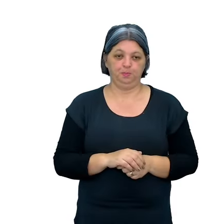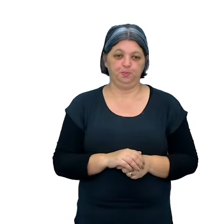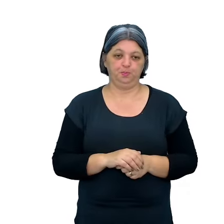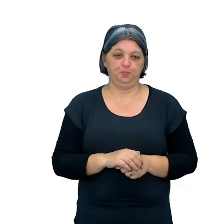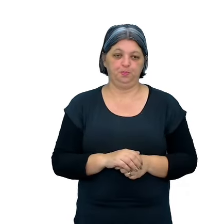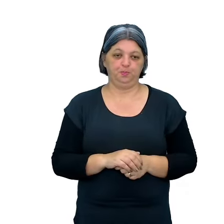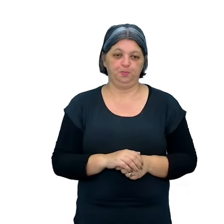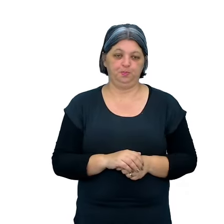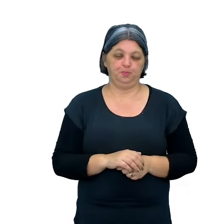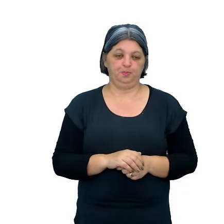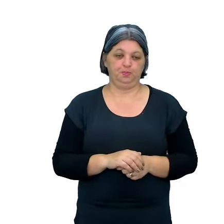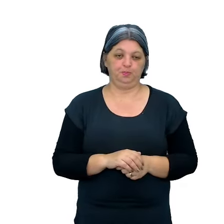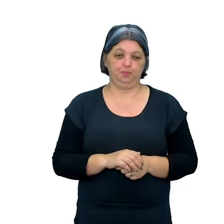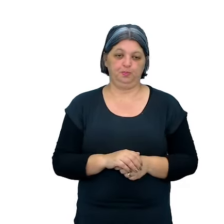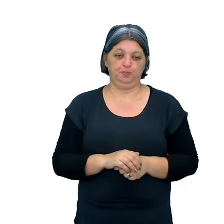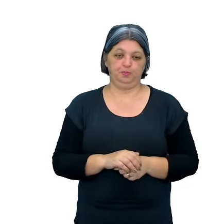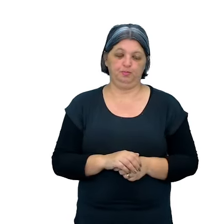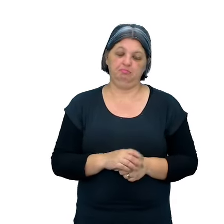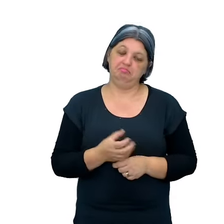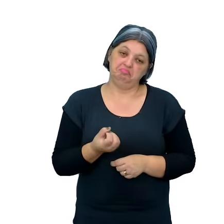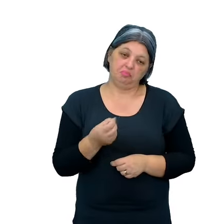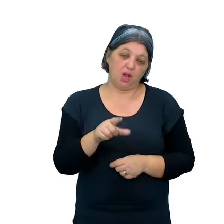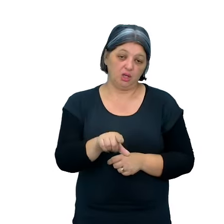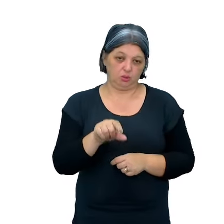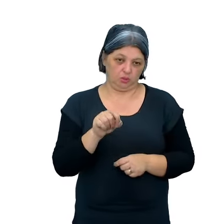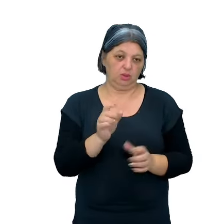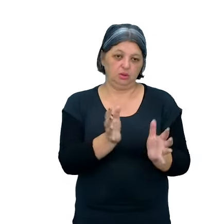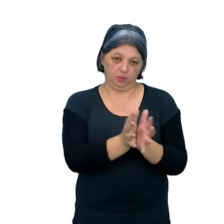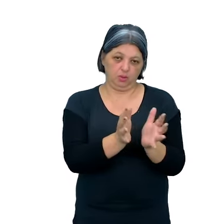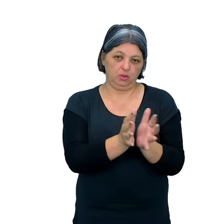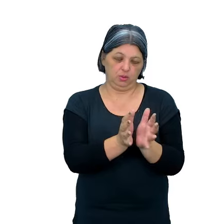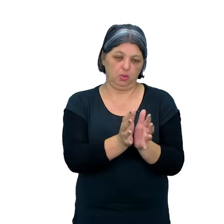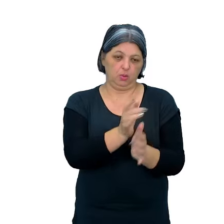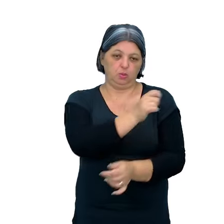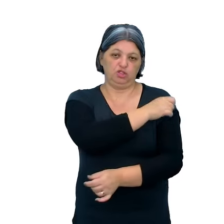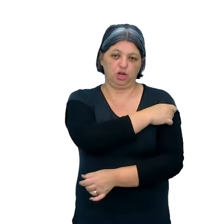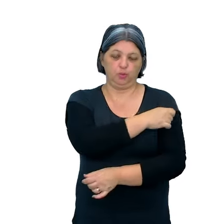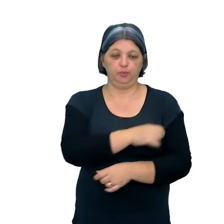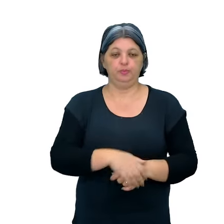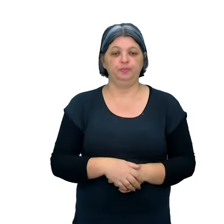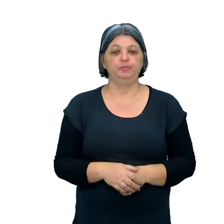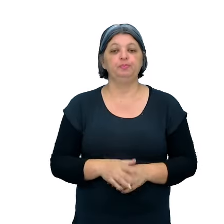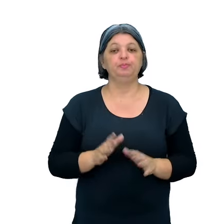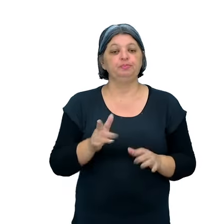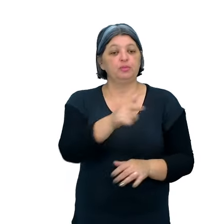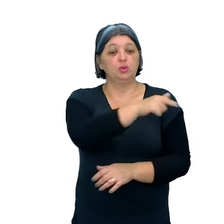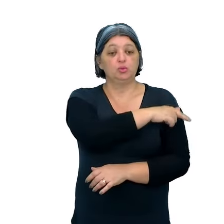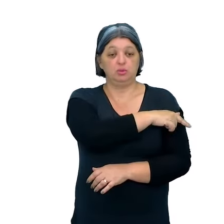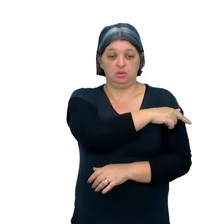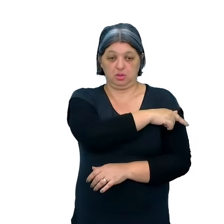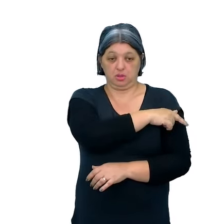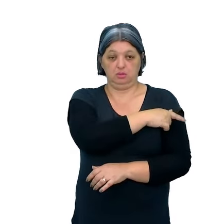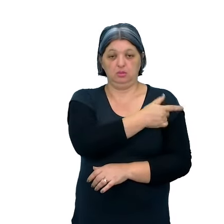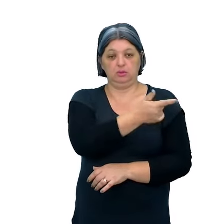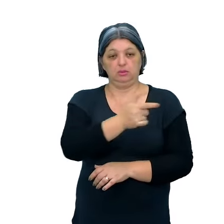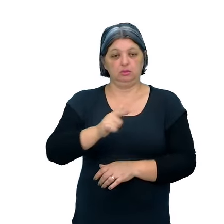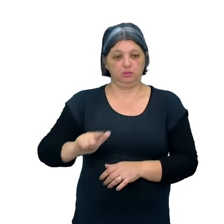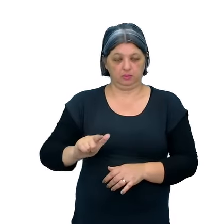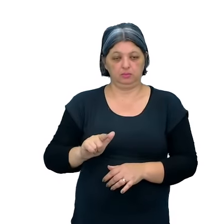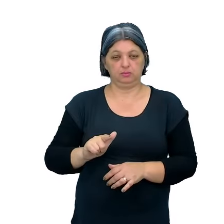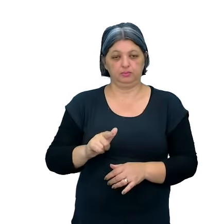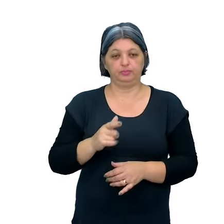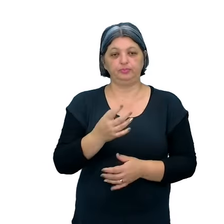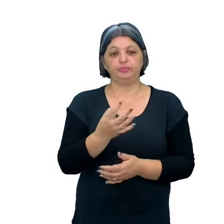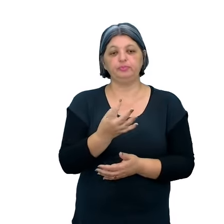colocado ou escolhido pelos estudantes, né? No sétimo ano, outro texto